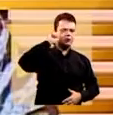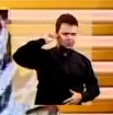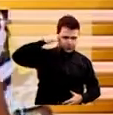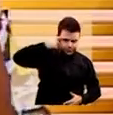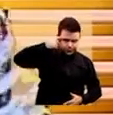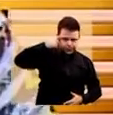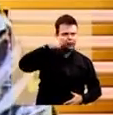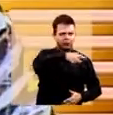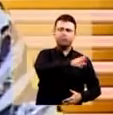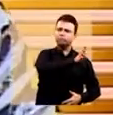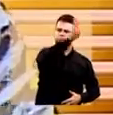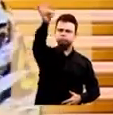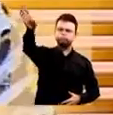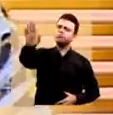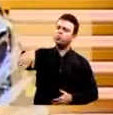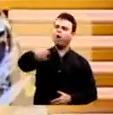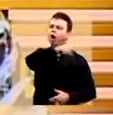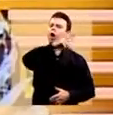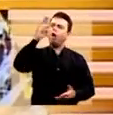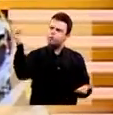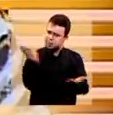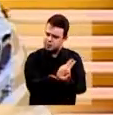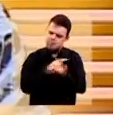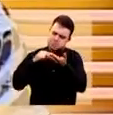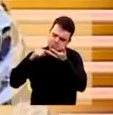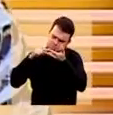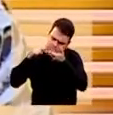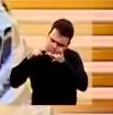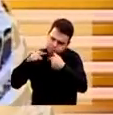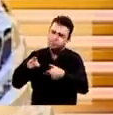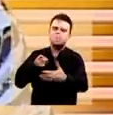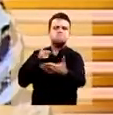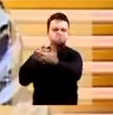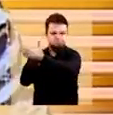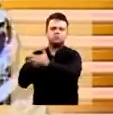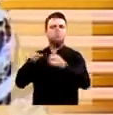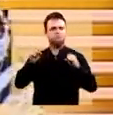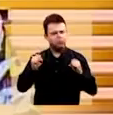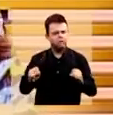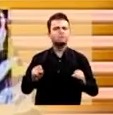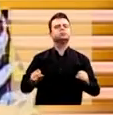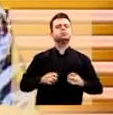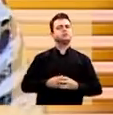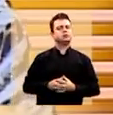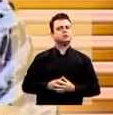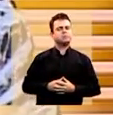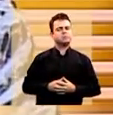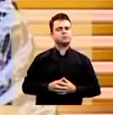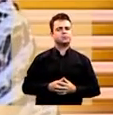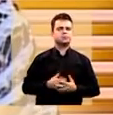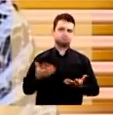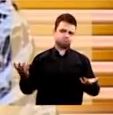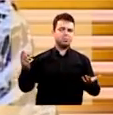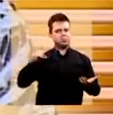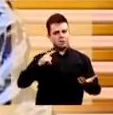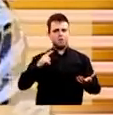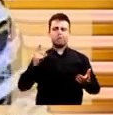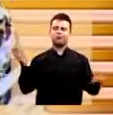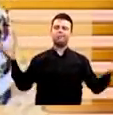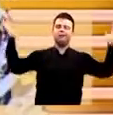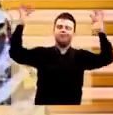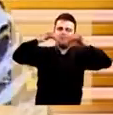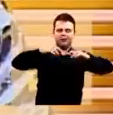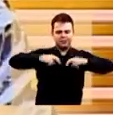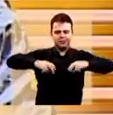gritar, sim, e pedir uma informação. Ó, tá acontecendo isso. Como está tendo alguns encontros lá